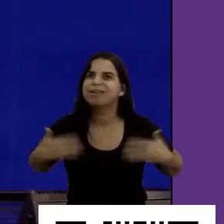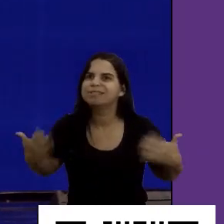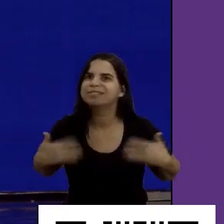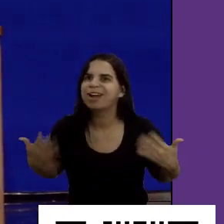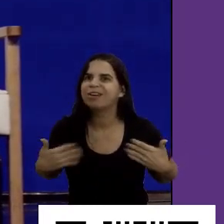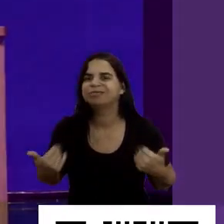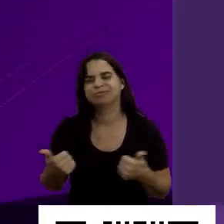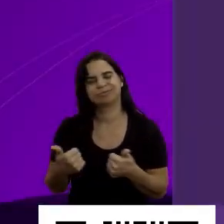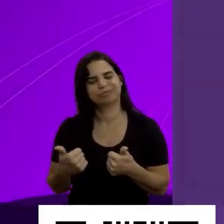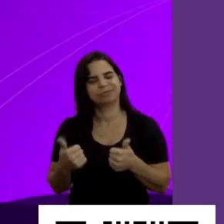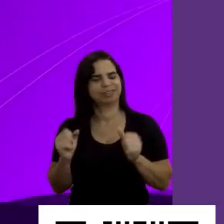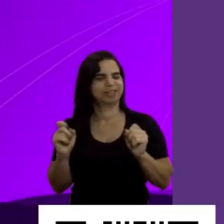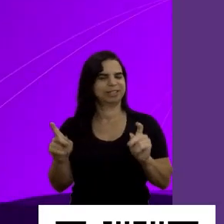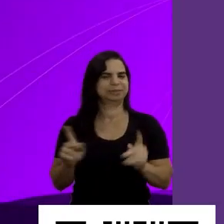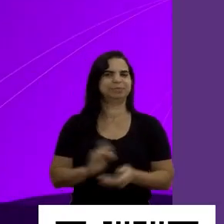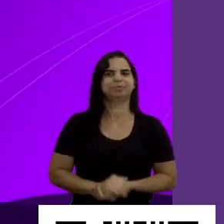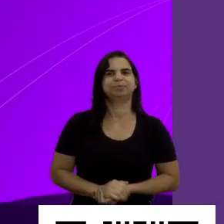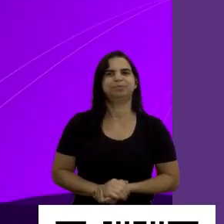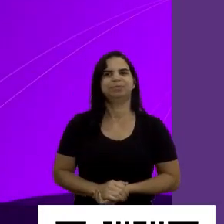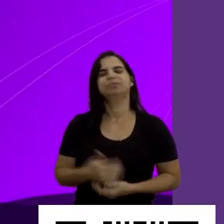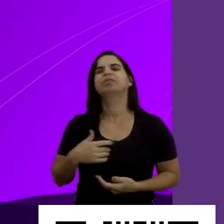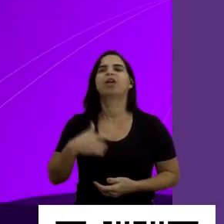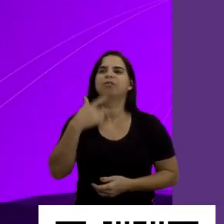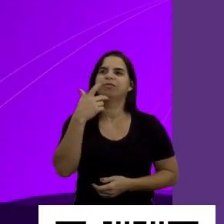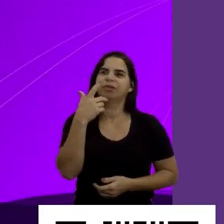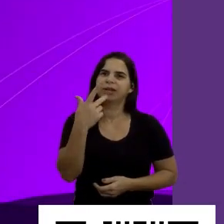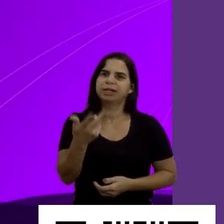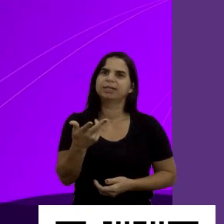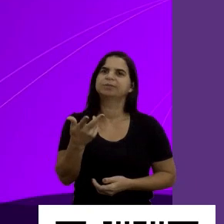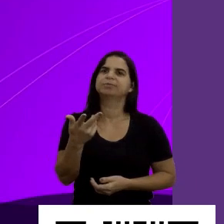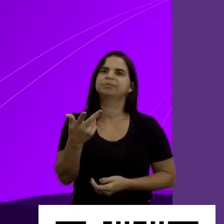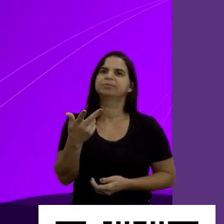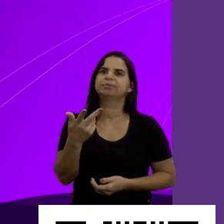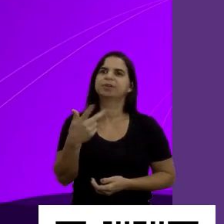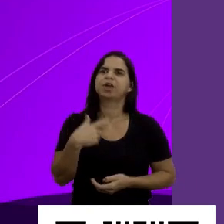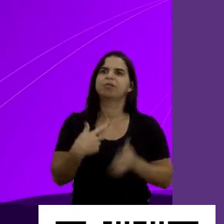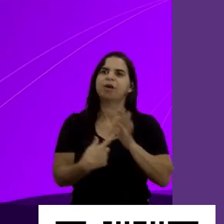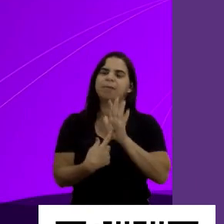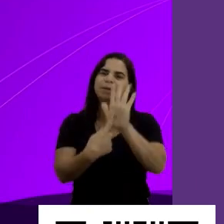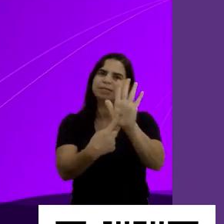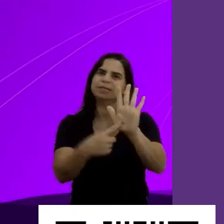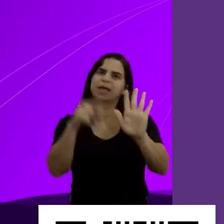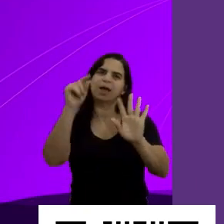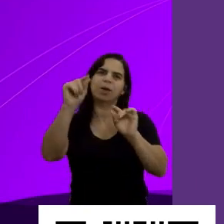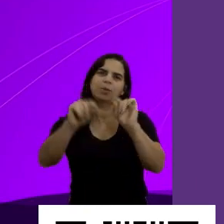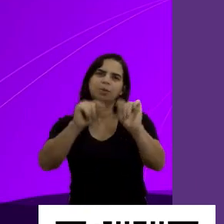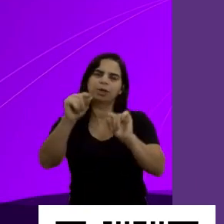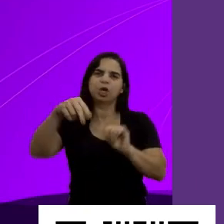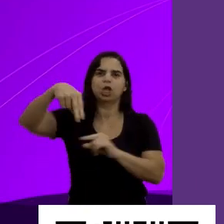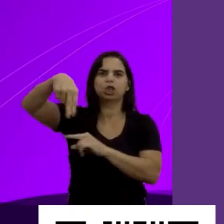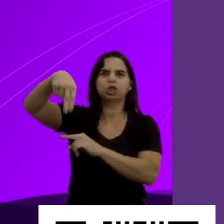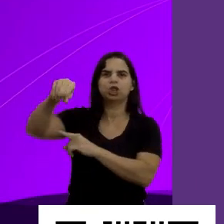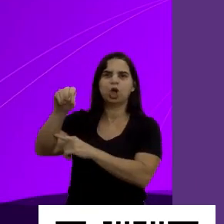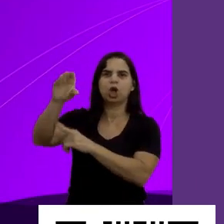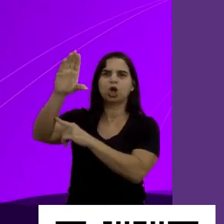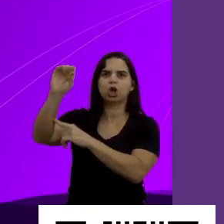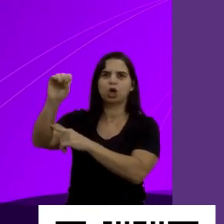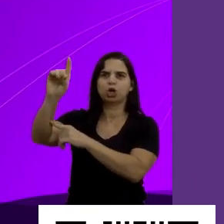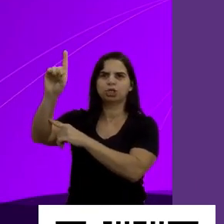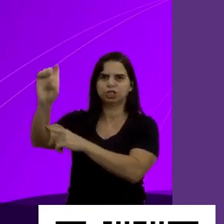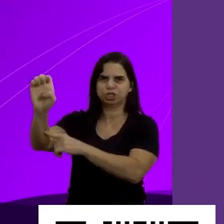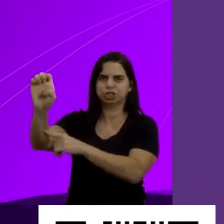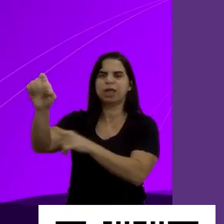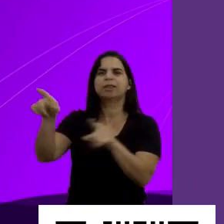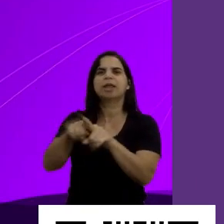Agora sim então como eu falei eu vou vou apresentar um pouquinho do que é no code e o mercado